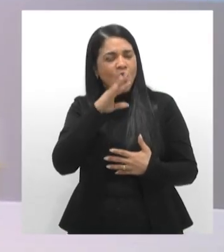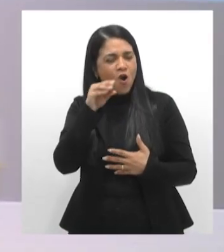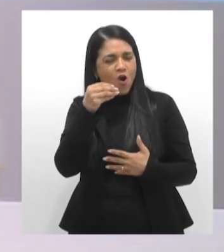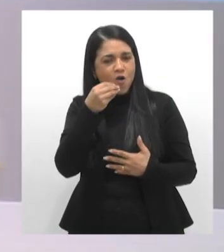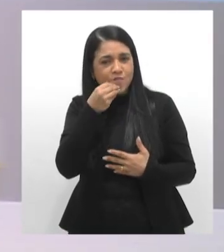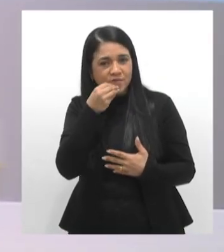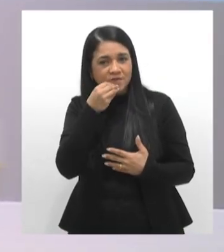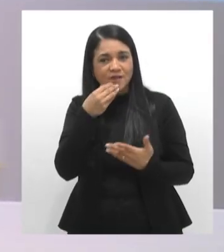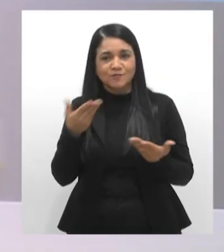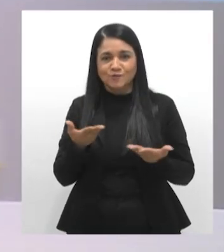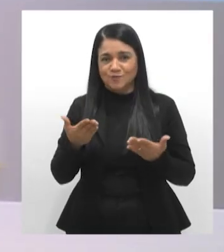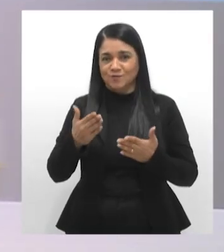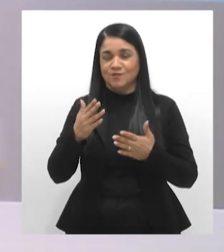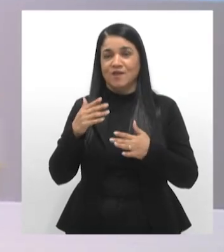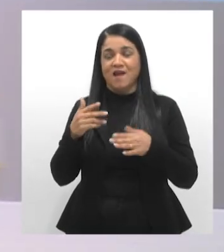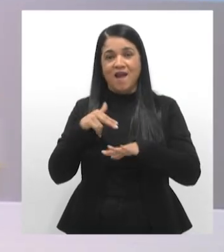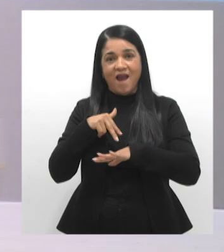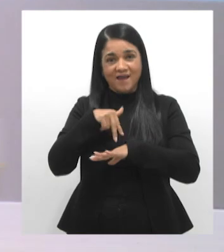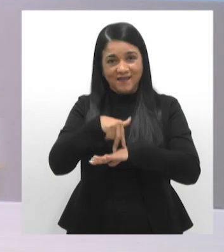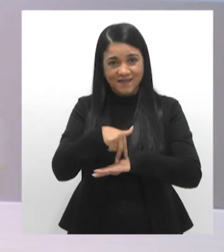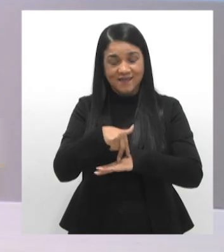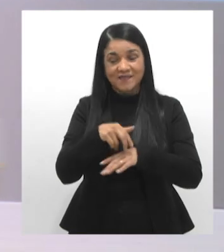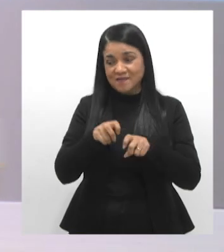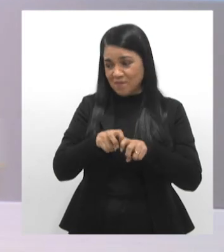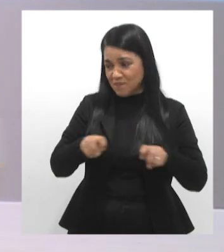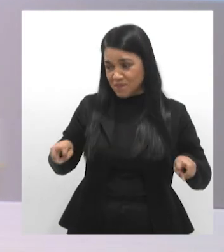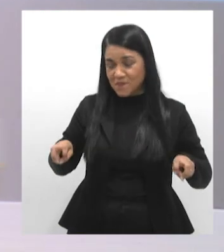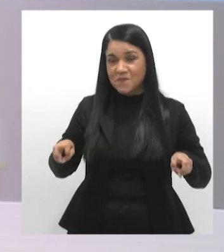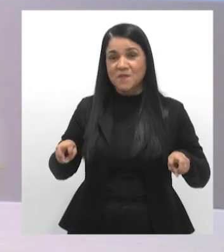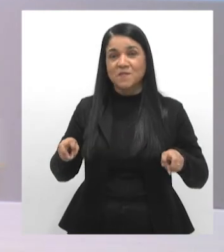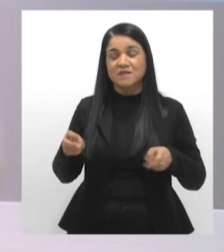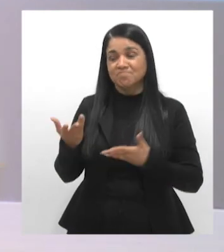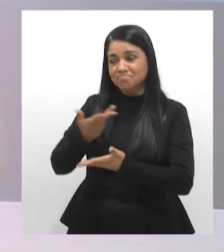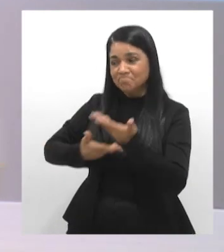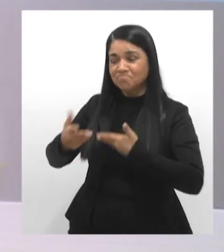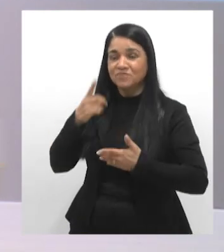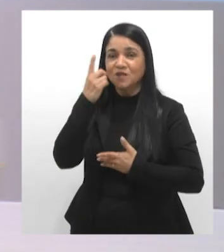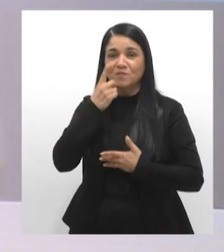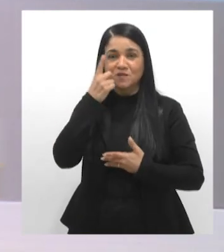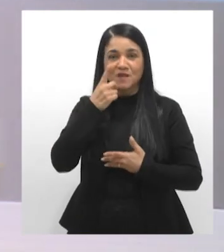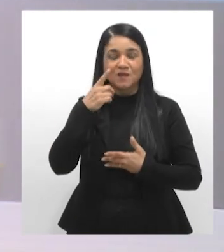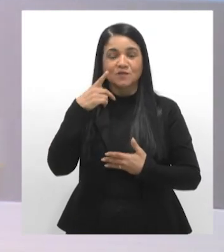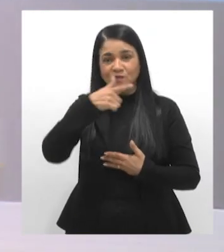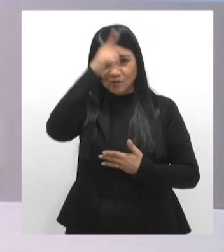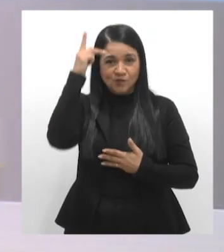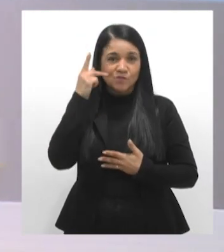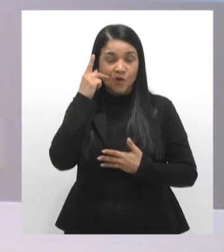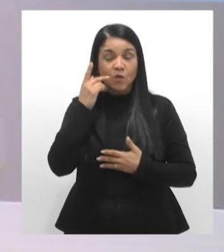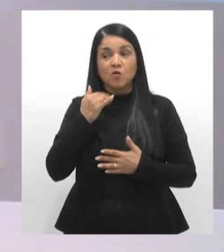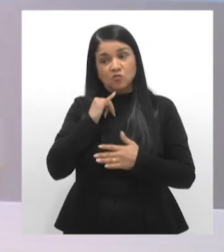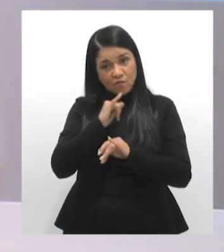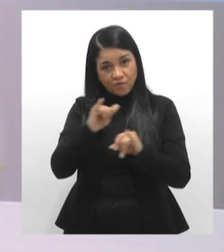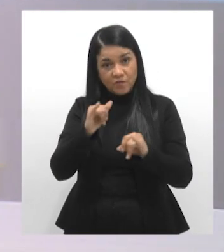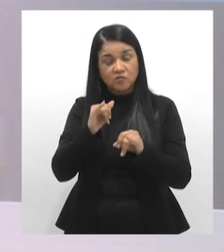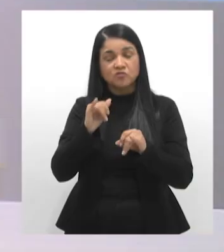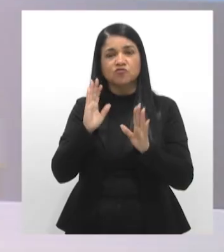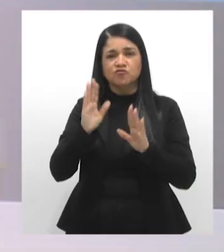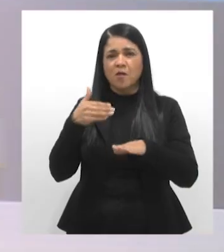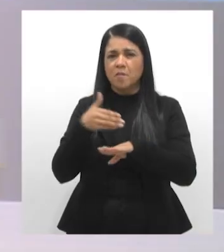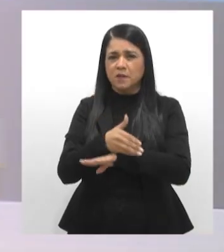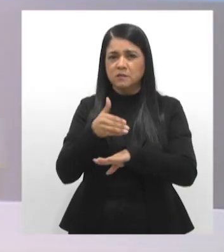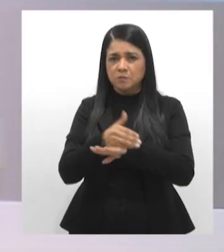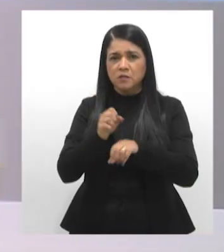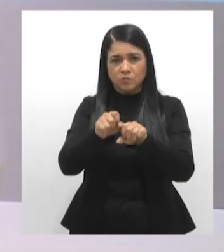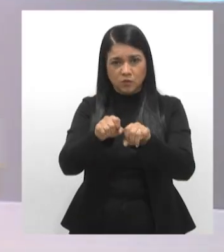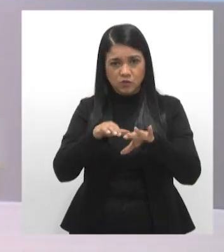oportunidade de estar aqui e estar, inclusive, compartilhando a mesa com o deputado Luiz Paulo. Eu posso dizer, deputado, que eu já participei de algumas audiências públicas